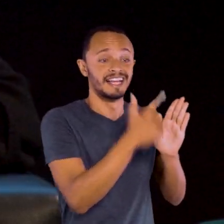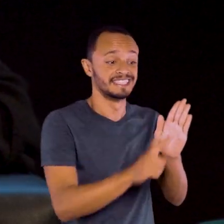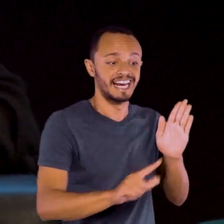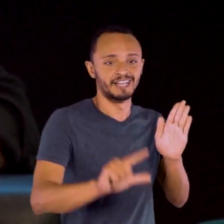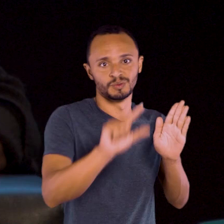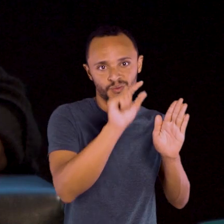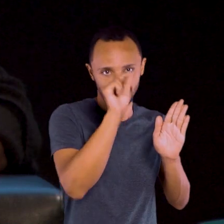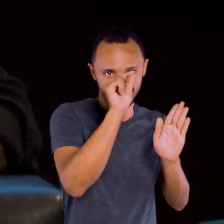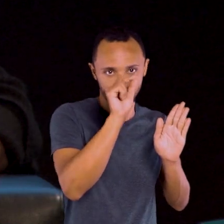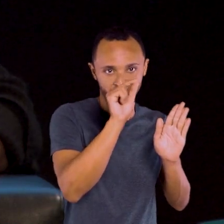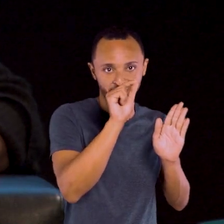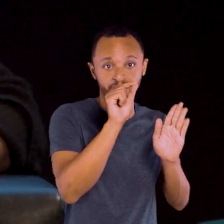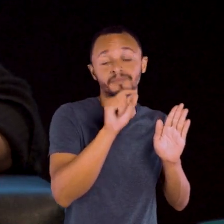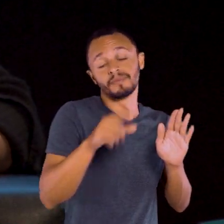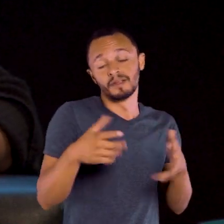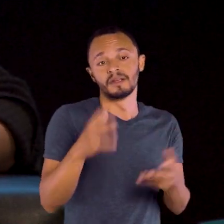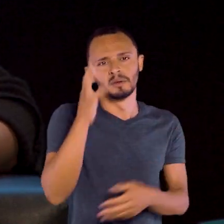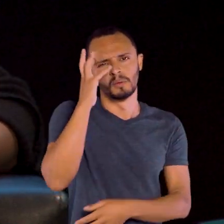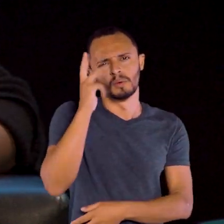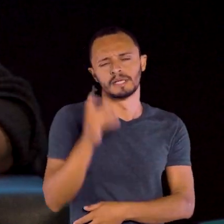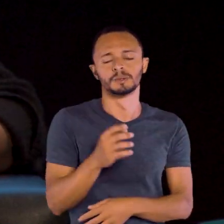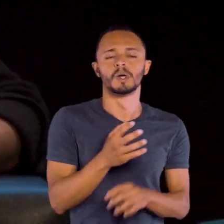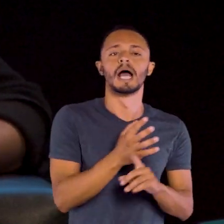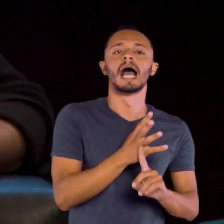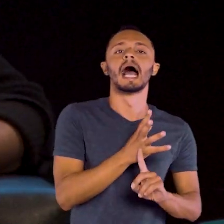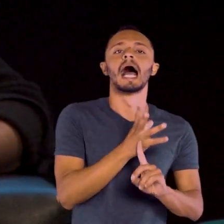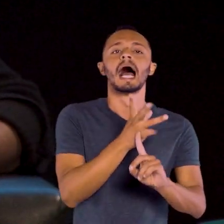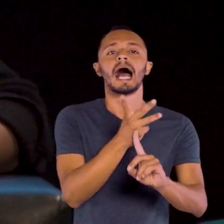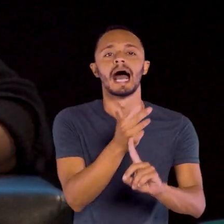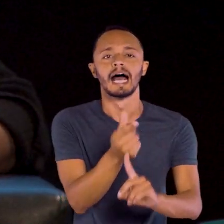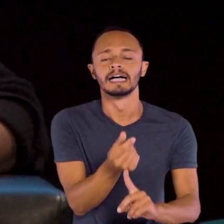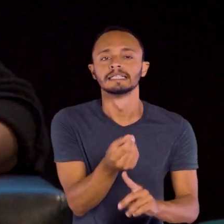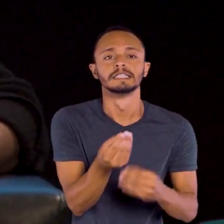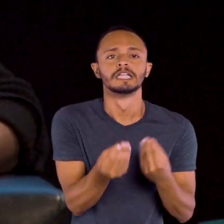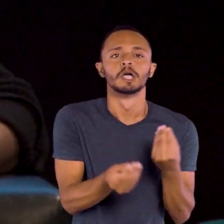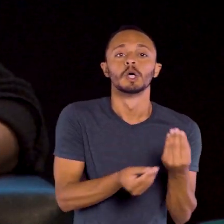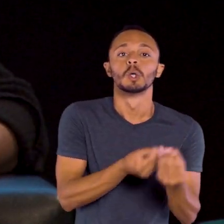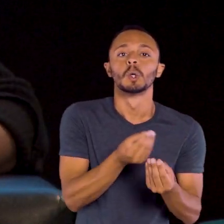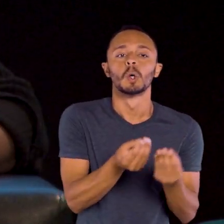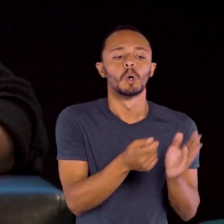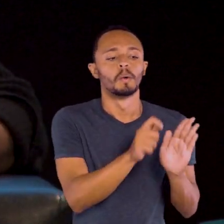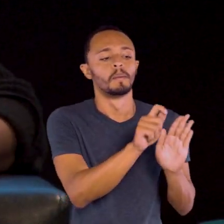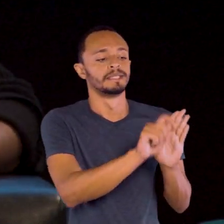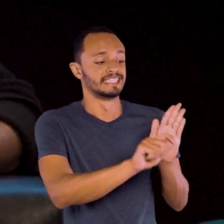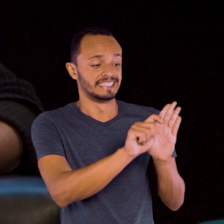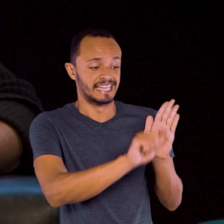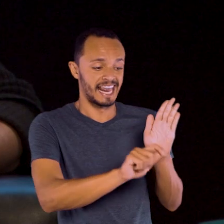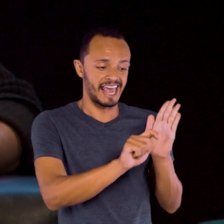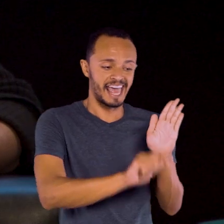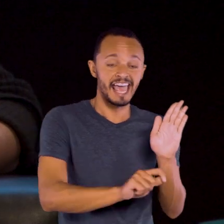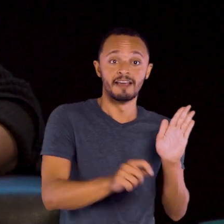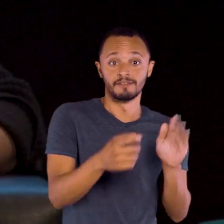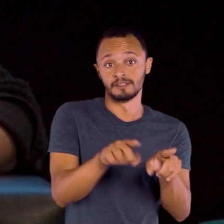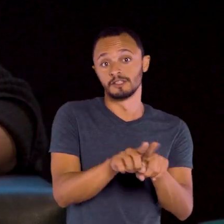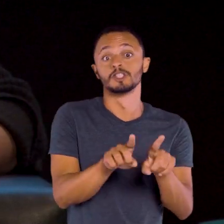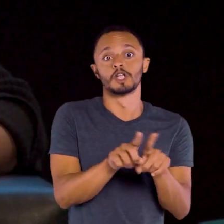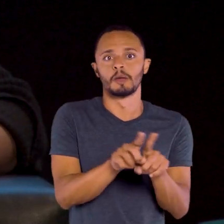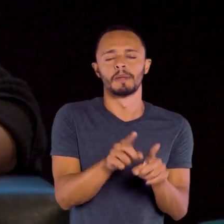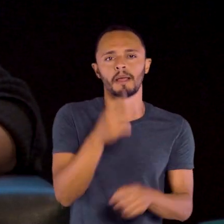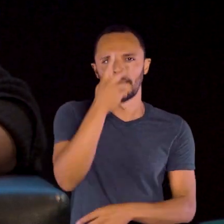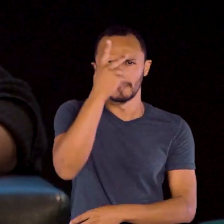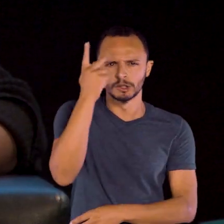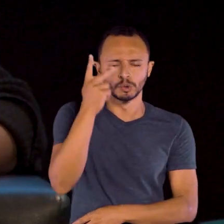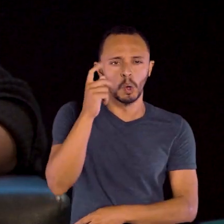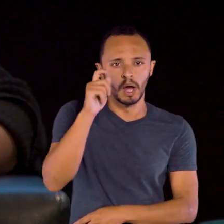que a nossa arte, né? As coisas que a gente escreve, a literatura feita por pessoas negras no